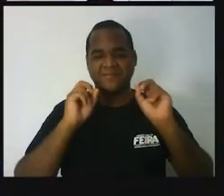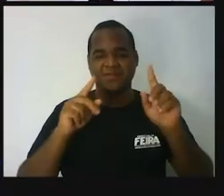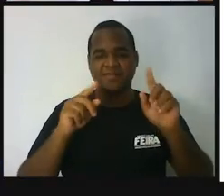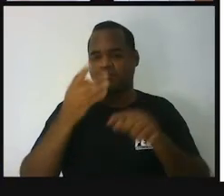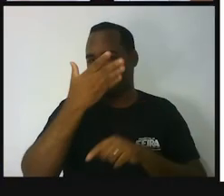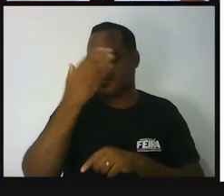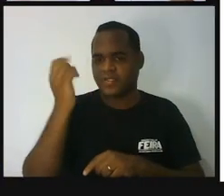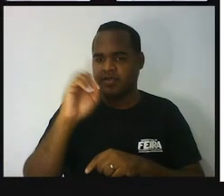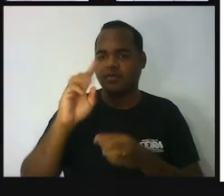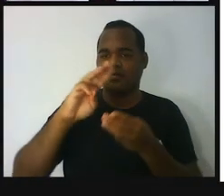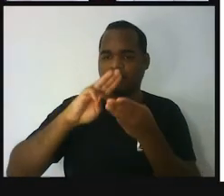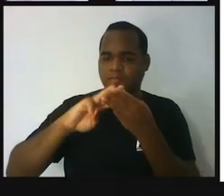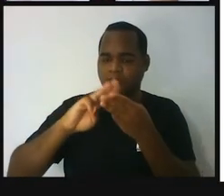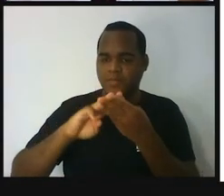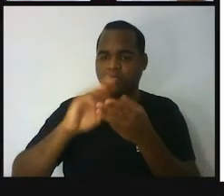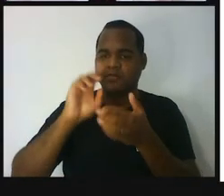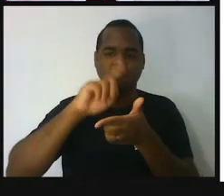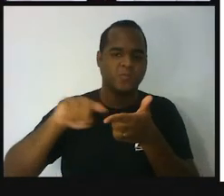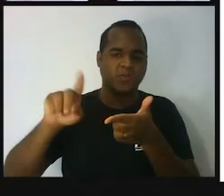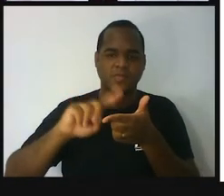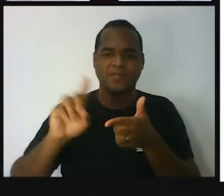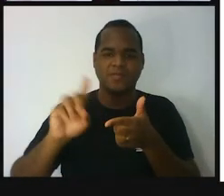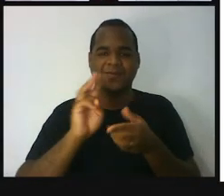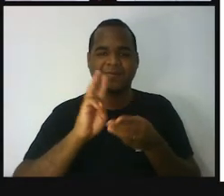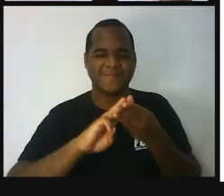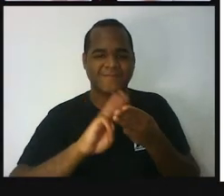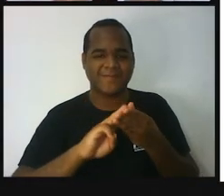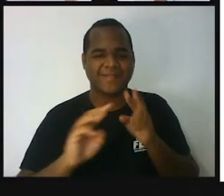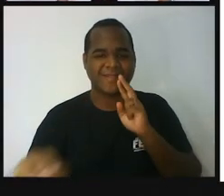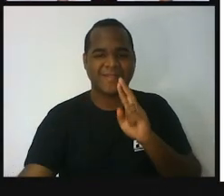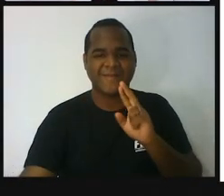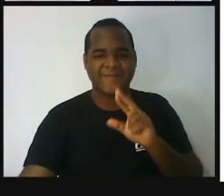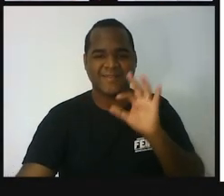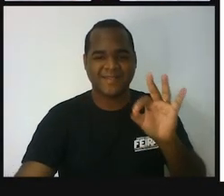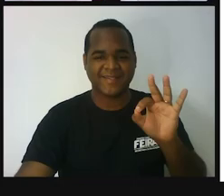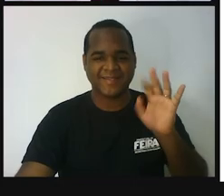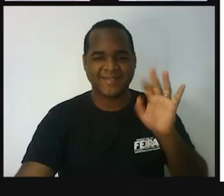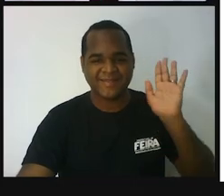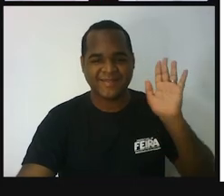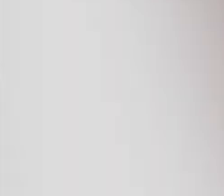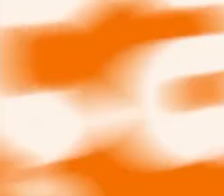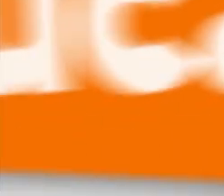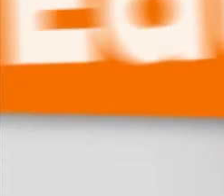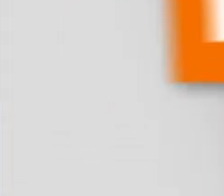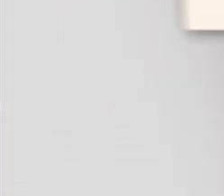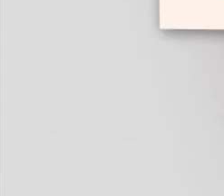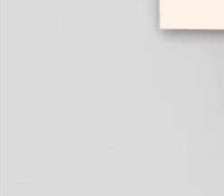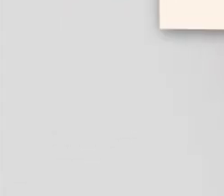Esquece não, matemática não é problema, matemática é solução. Valeu, bye bye.